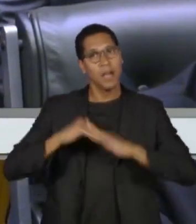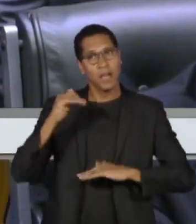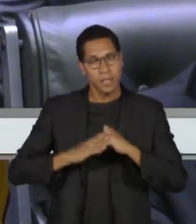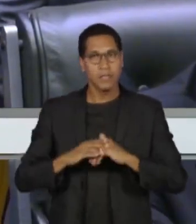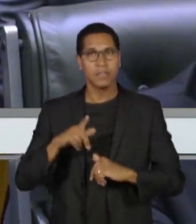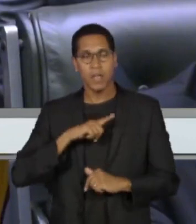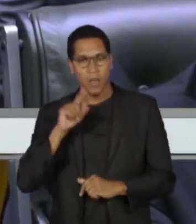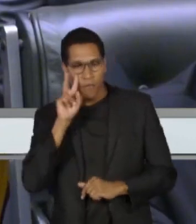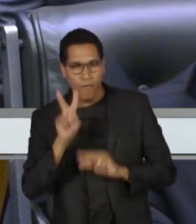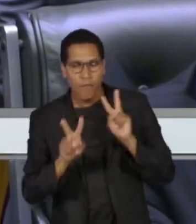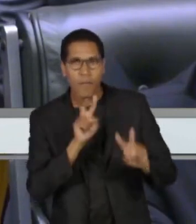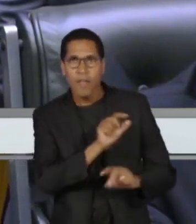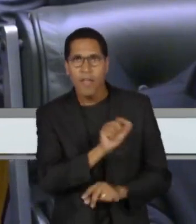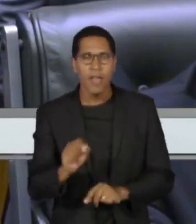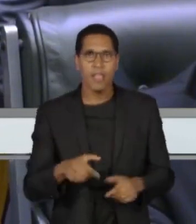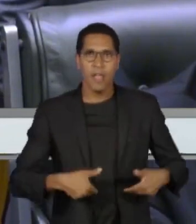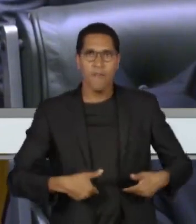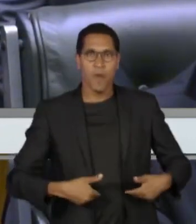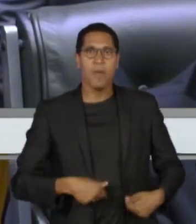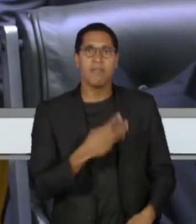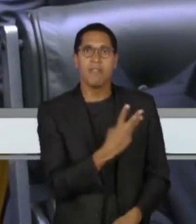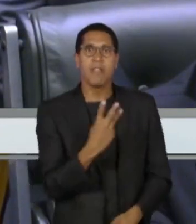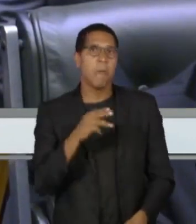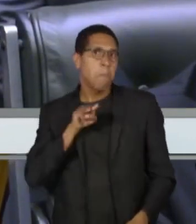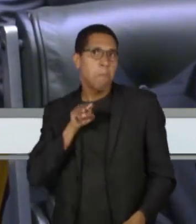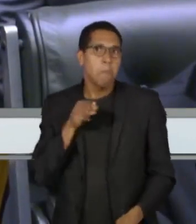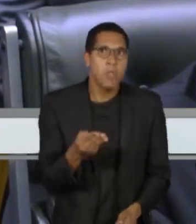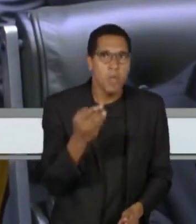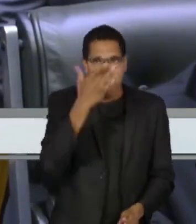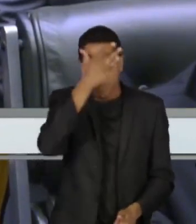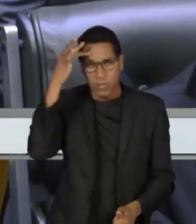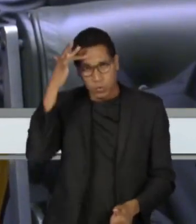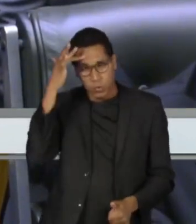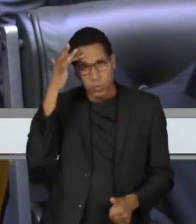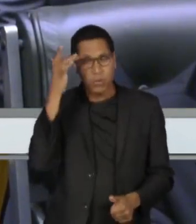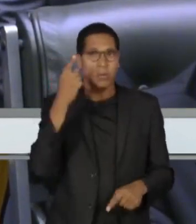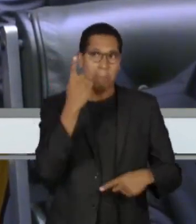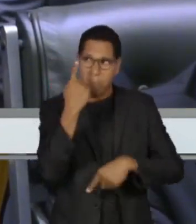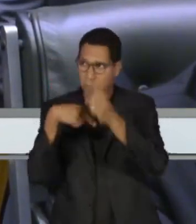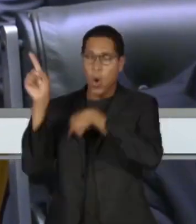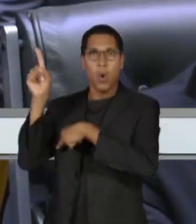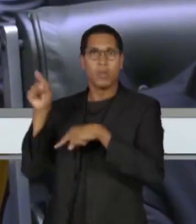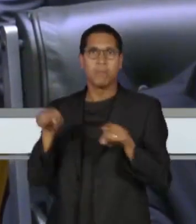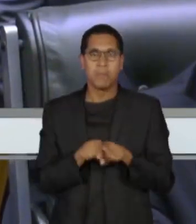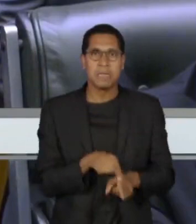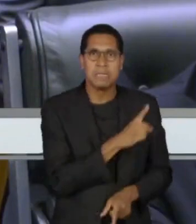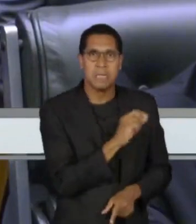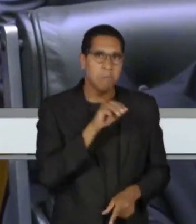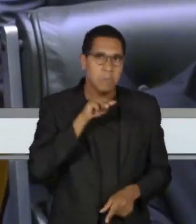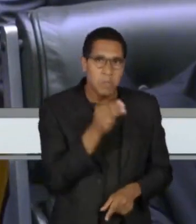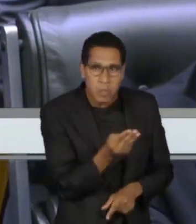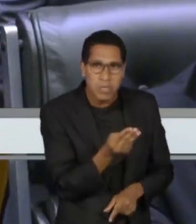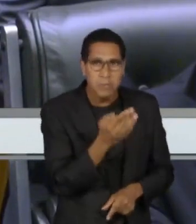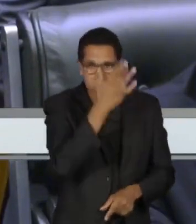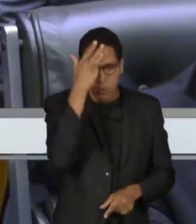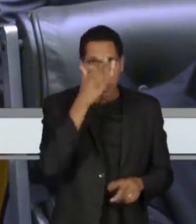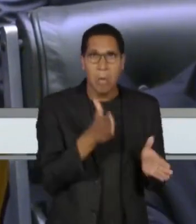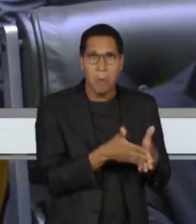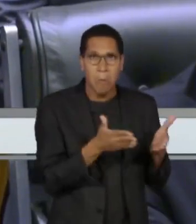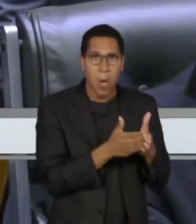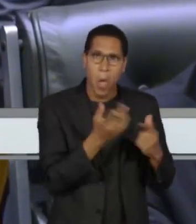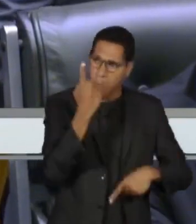da fome 33 milhões de pessoas e resgatar da pobreza mais de 100 milhões de brasileiros e brasileiras